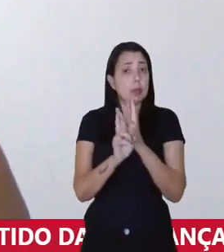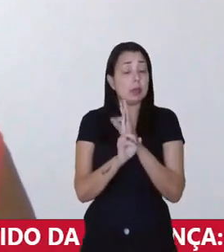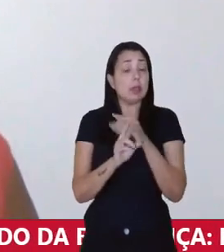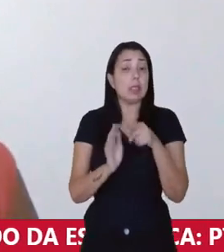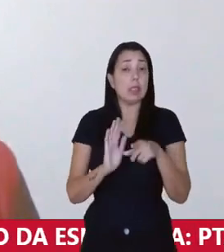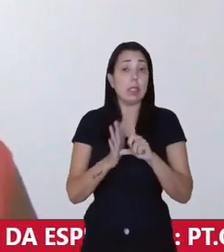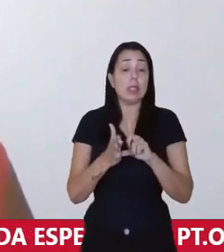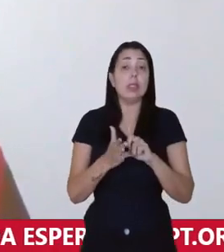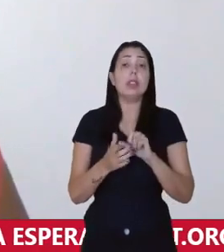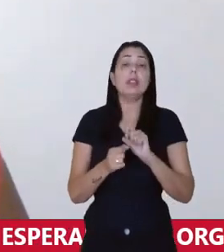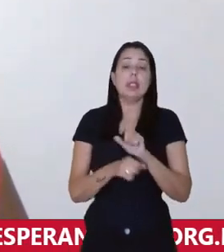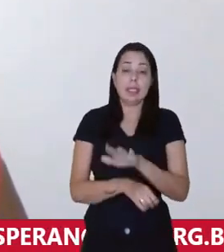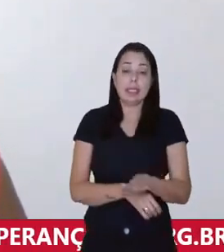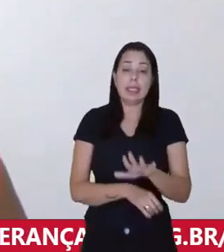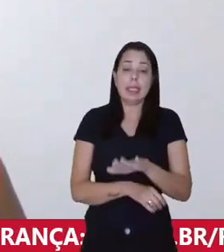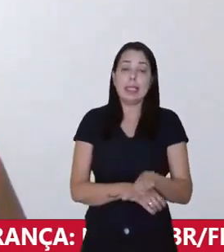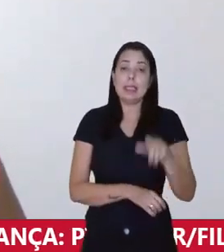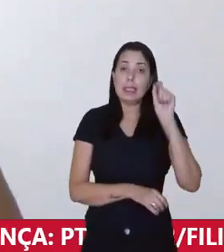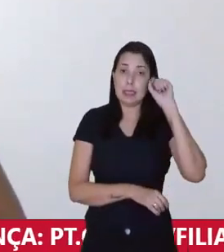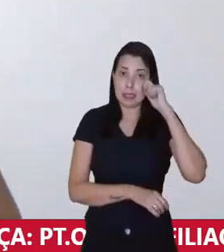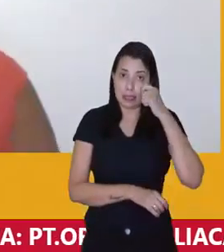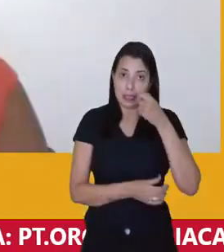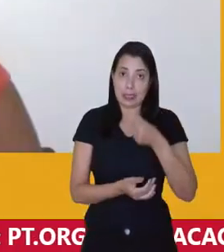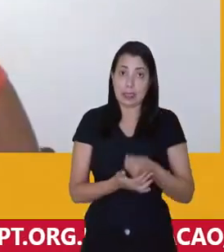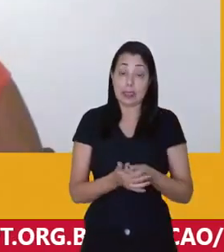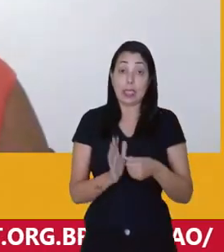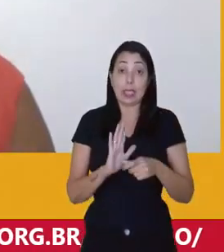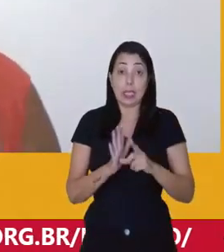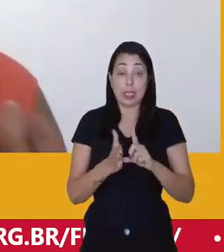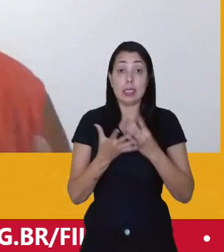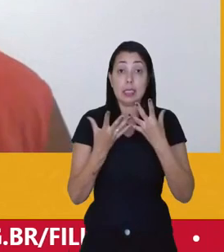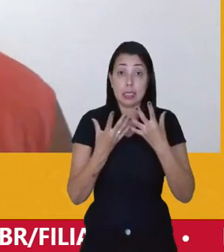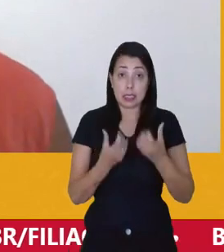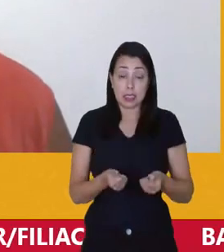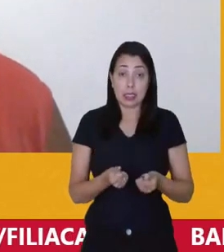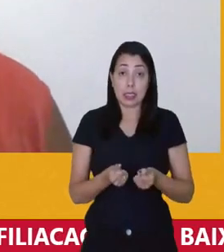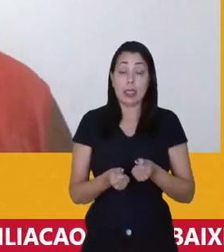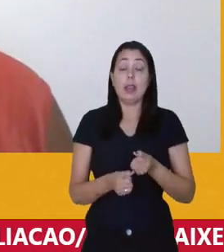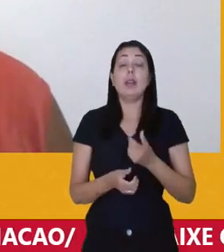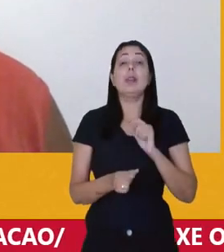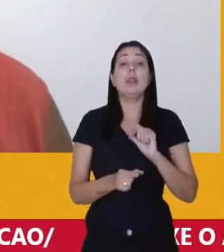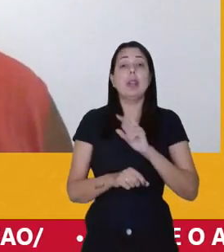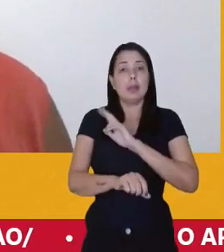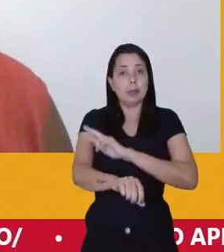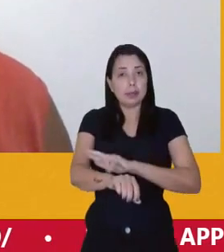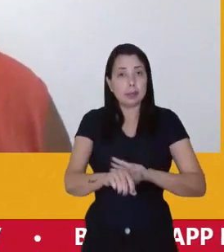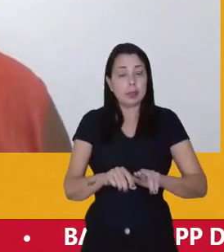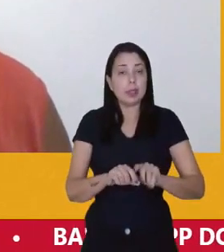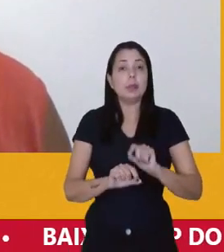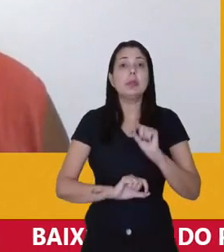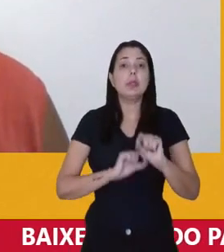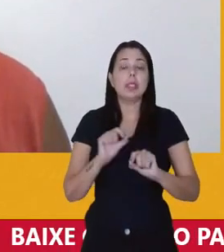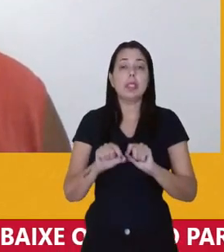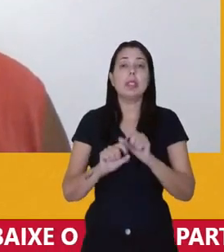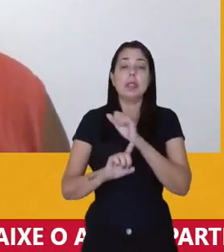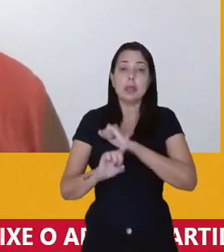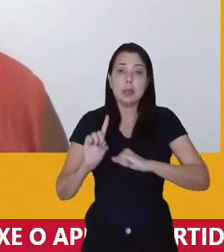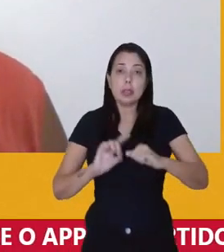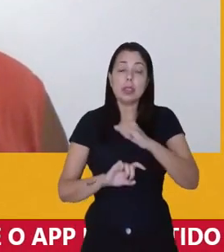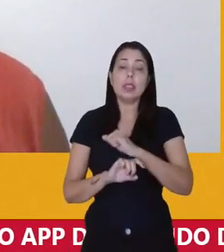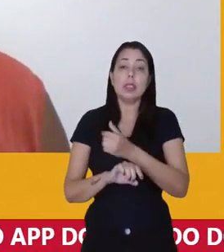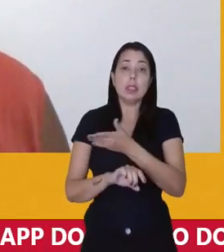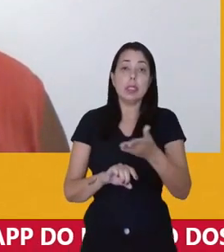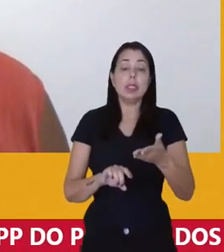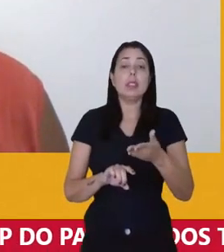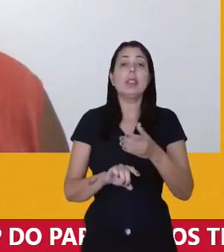antes delas serem crianças negras, antes delas assumirem o racismo, que é o racismo da sociedade, esse